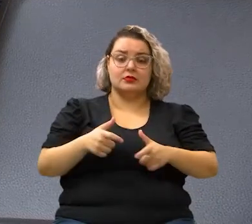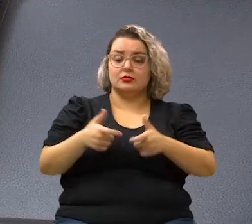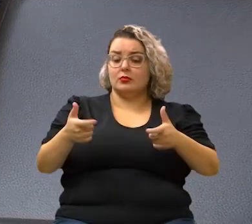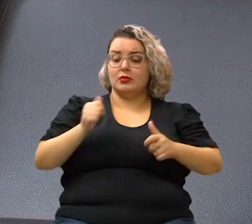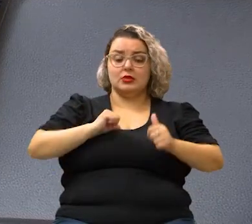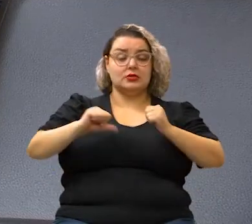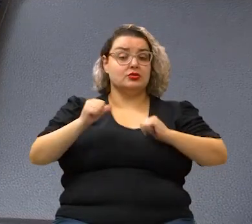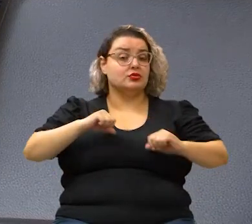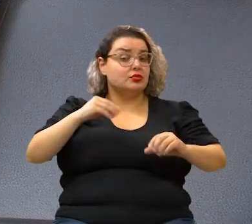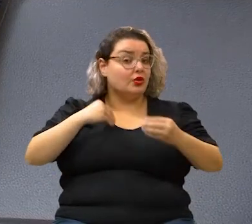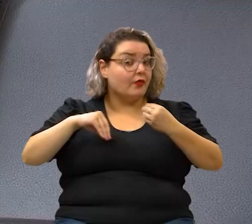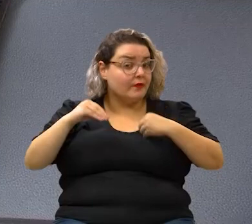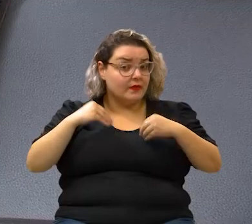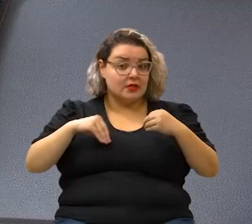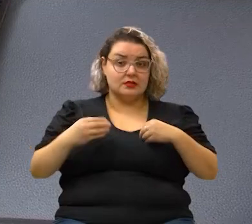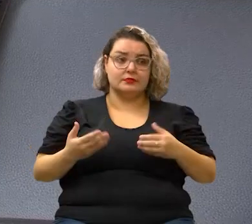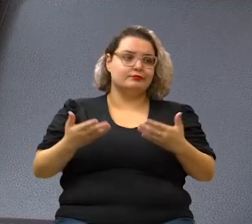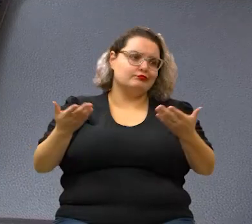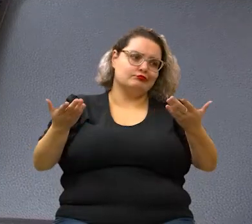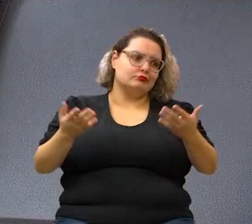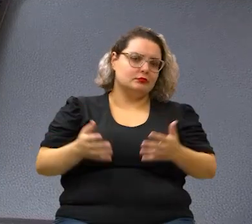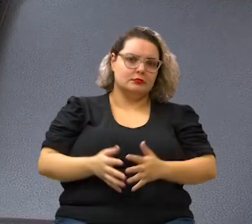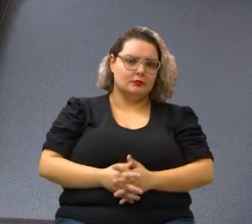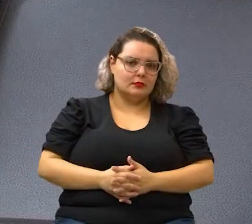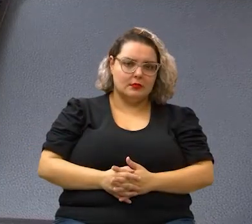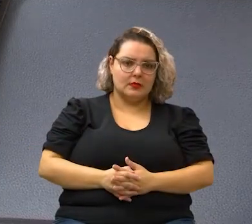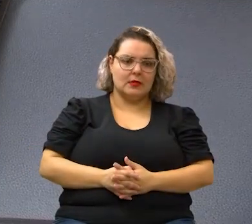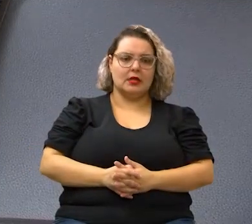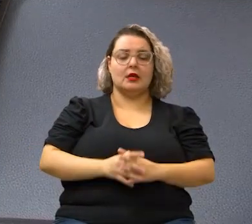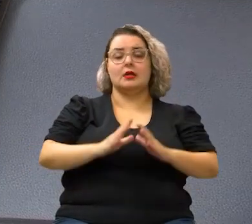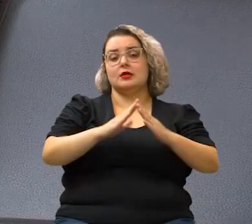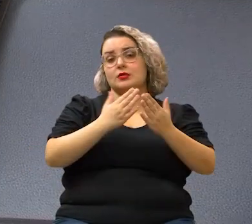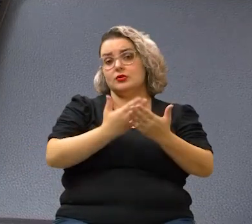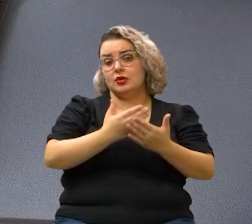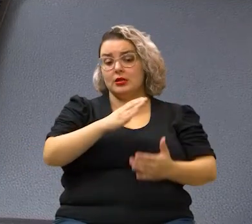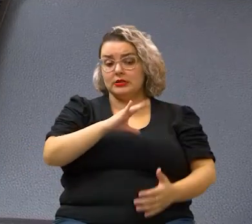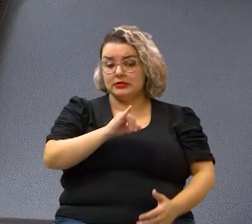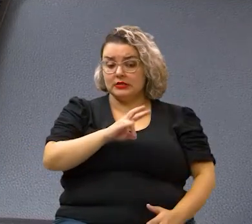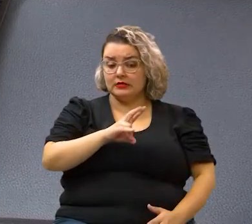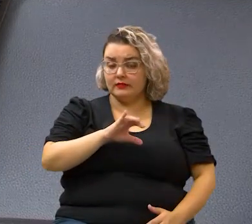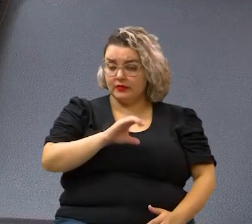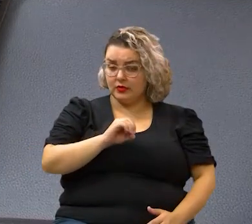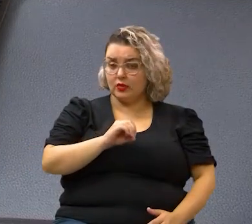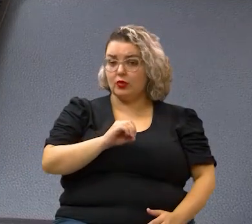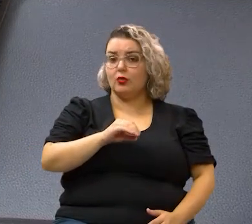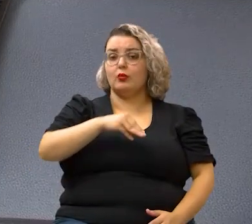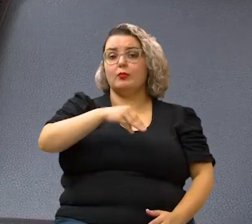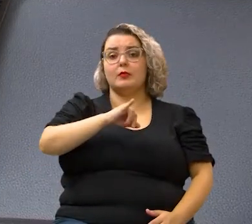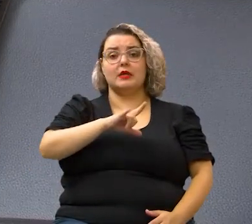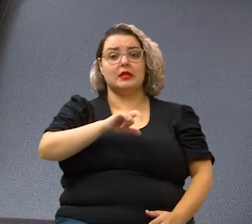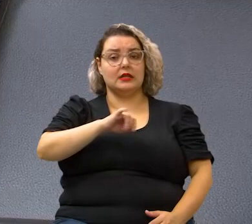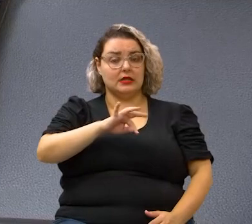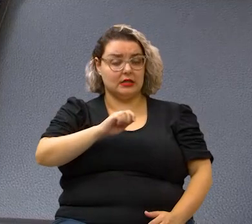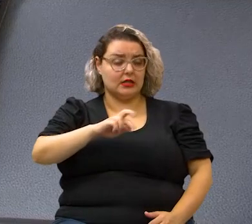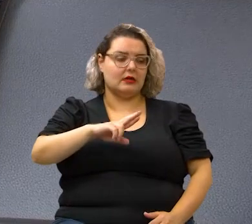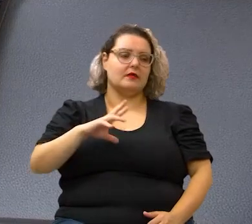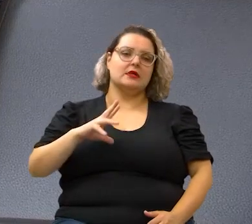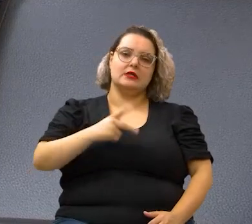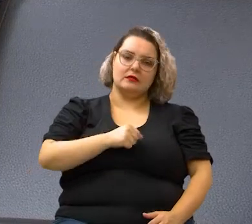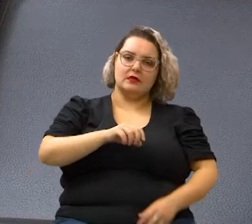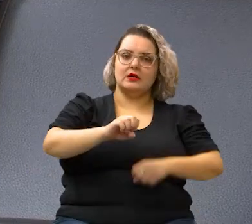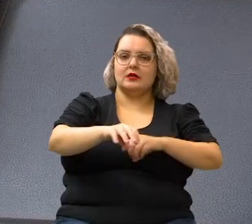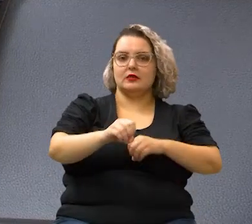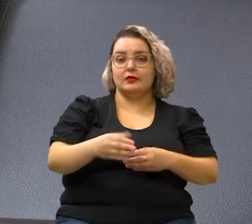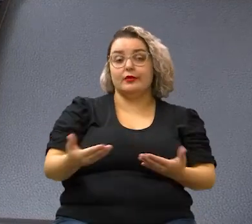de ansiedade, depressão, enfim. A escola cívico-militar ela vem resgatar a nossa educação, que